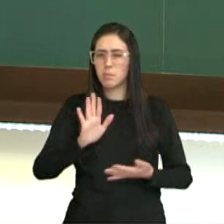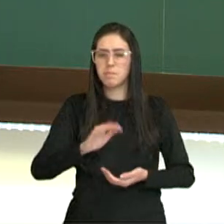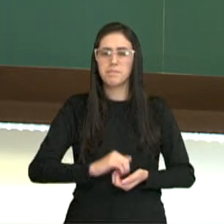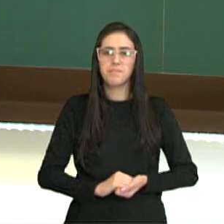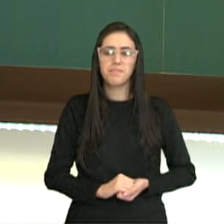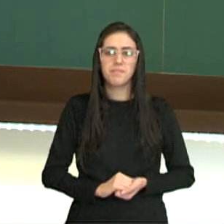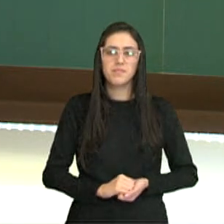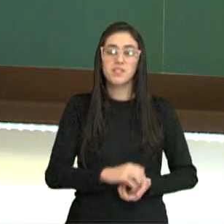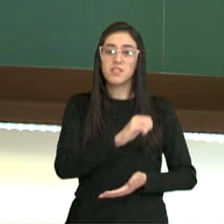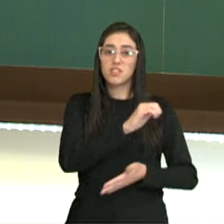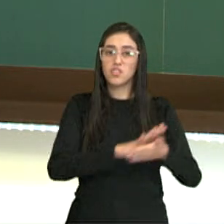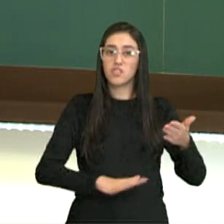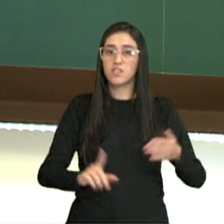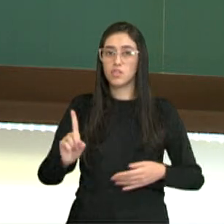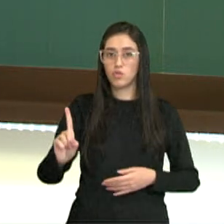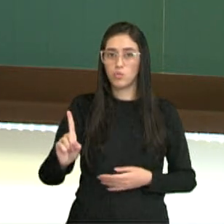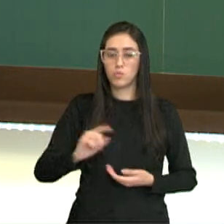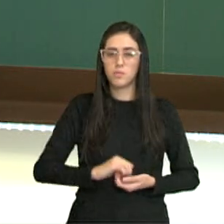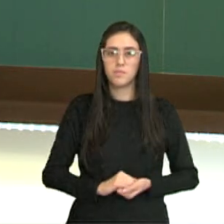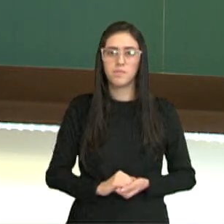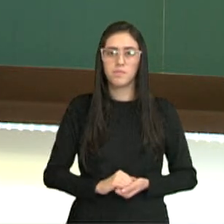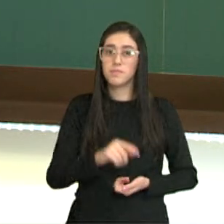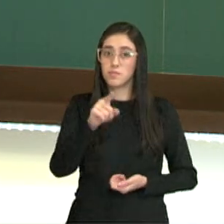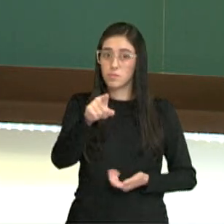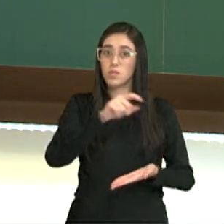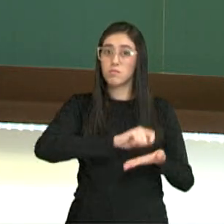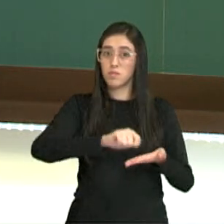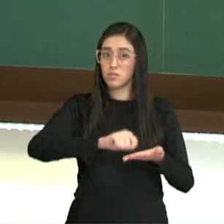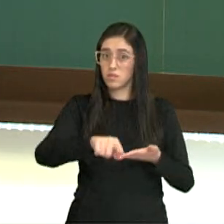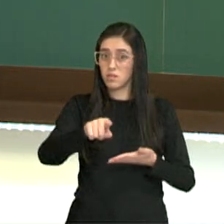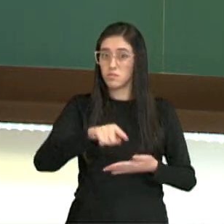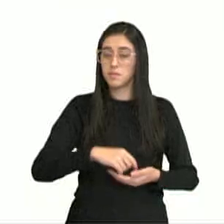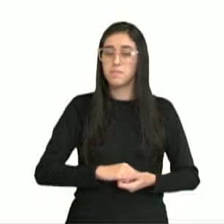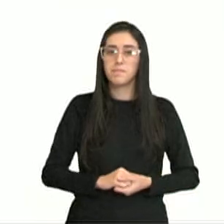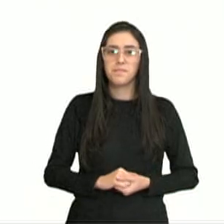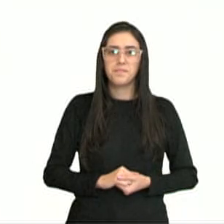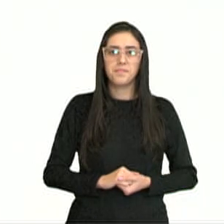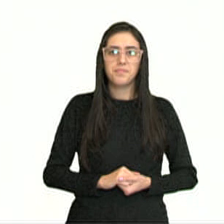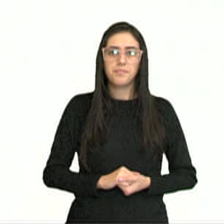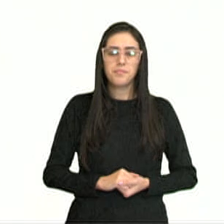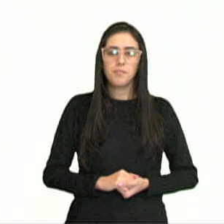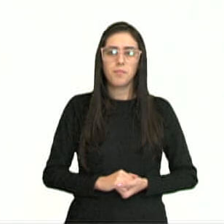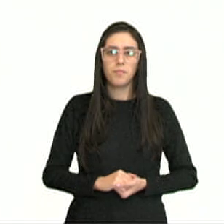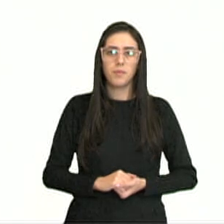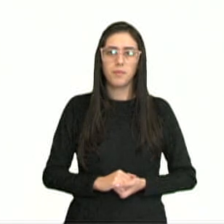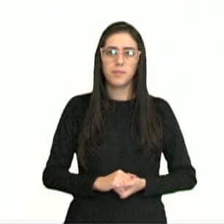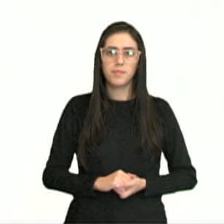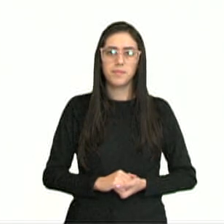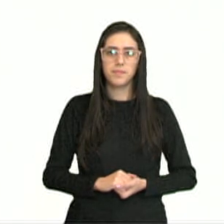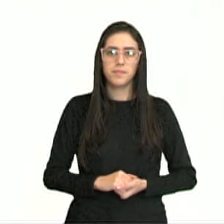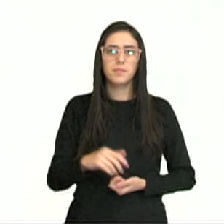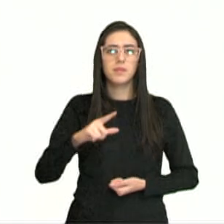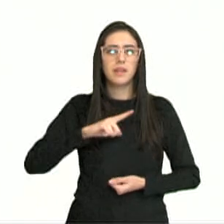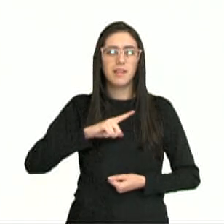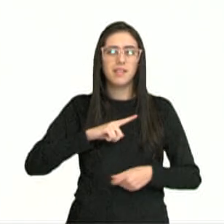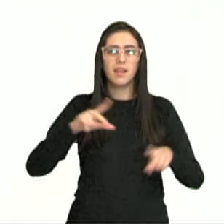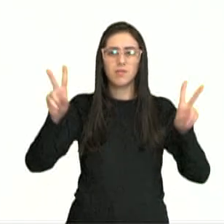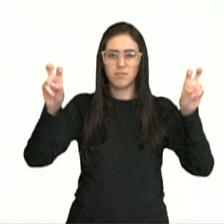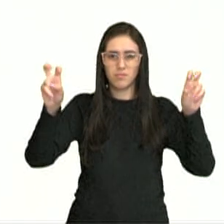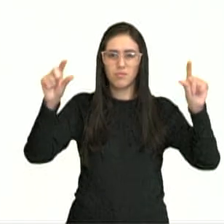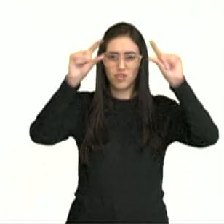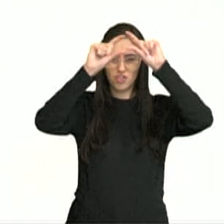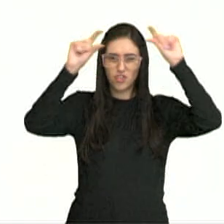aconteceu. Atividade 1 para você. Anota aí no seu caderno, tá? Ó, conforme o título, tá